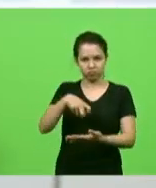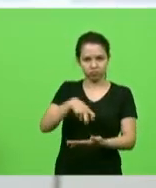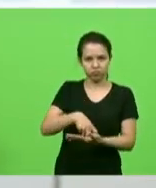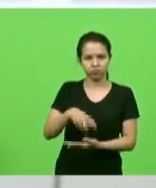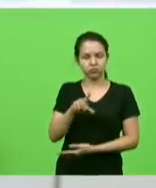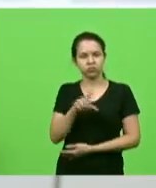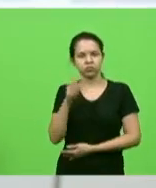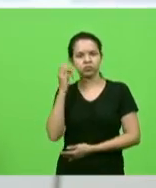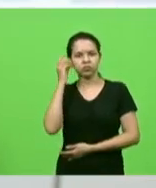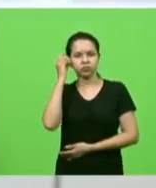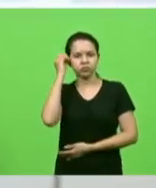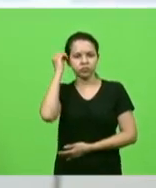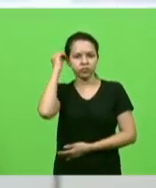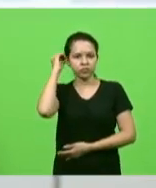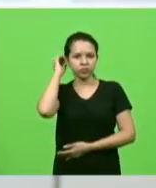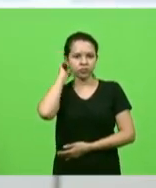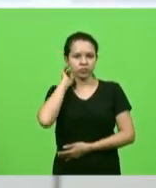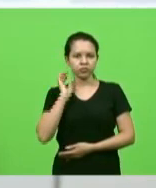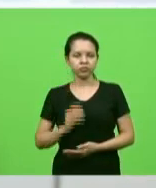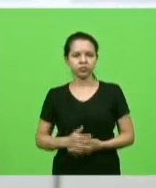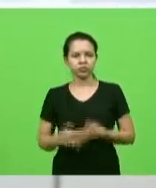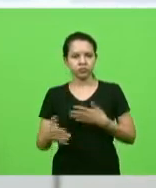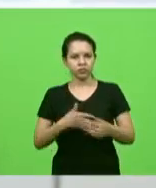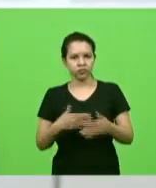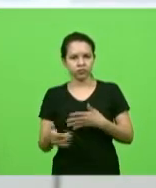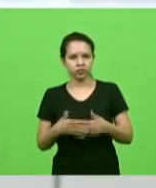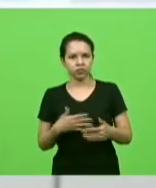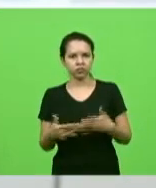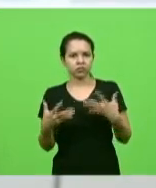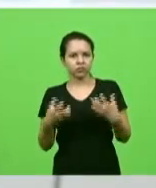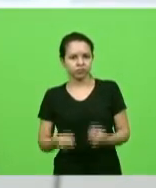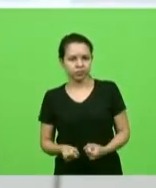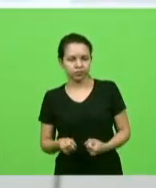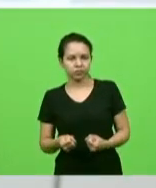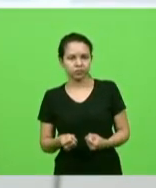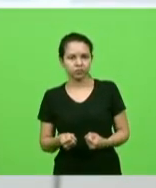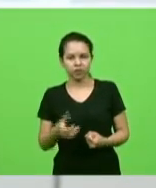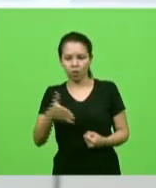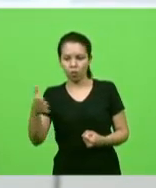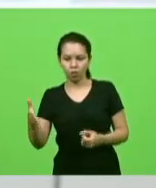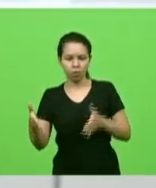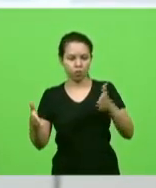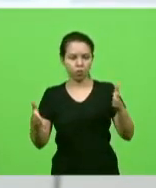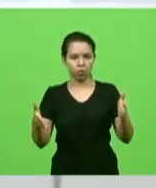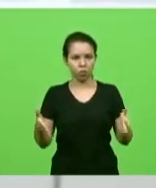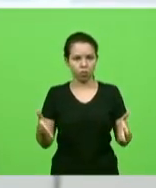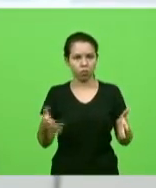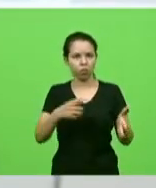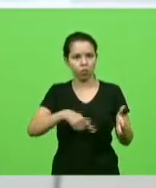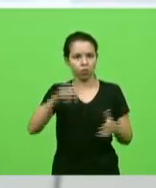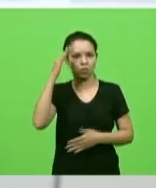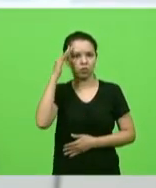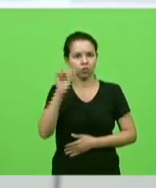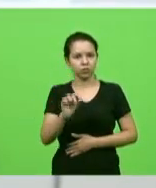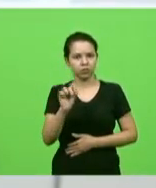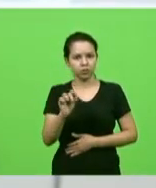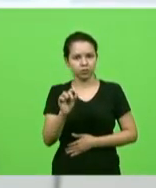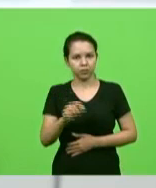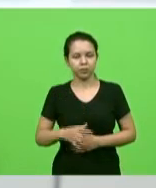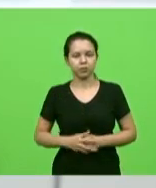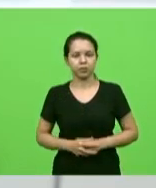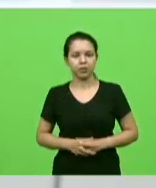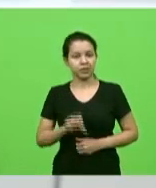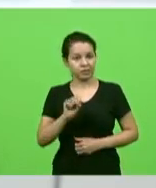fato é que independentemente de cantar uma linha outra tem-se por certo o cliente de caso de